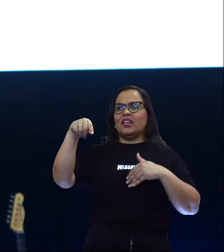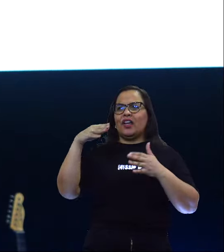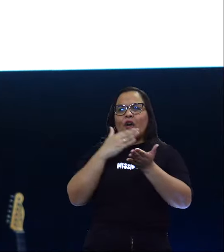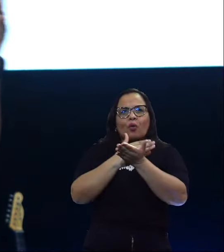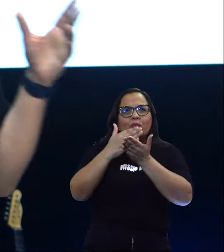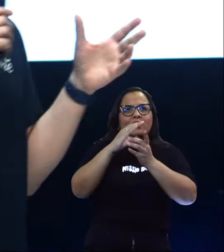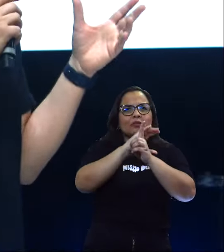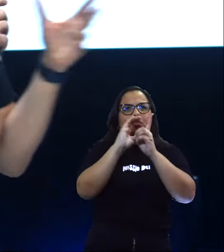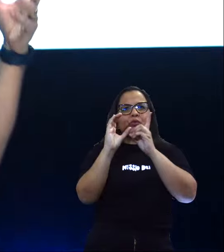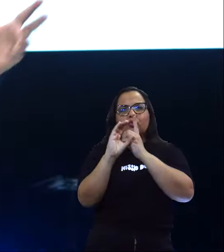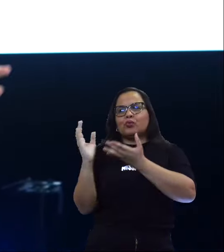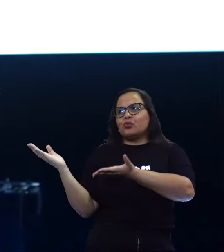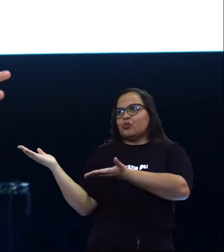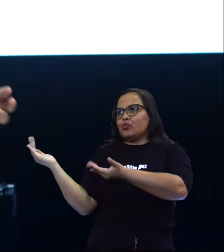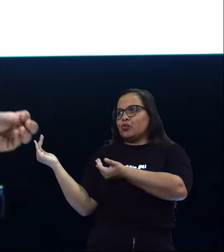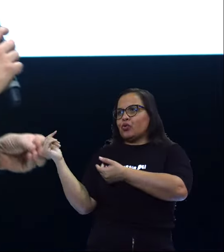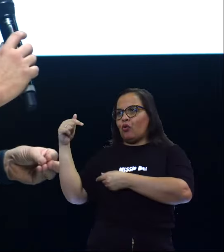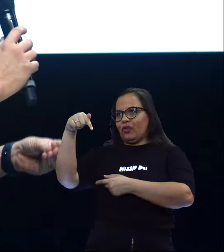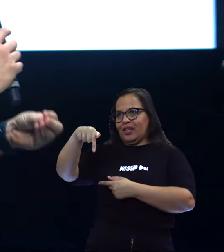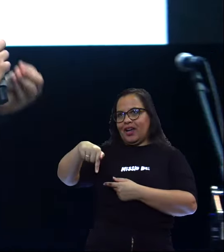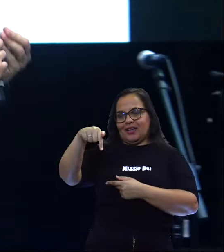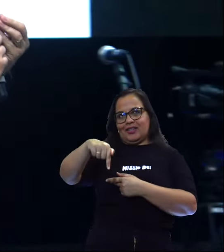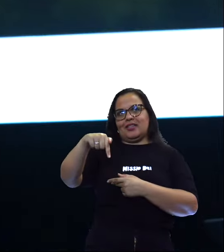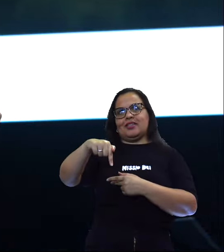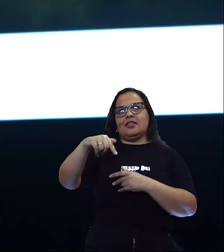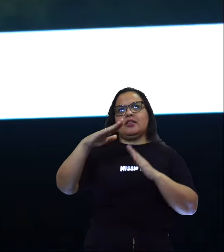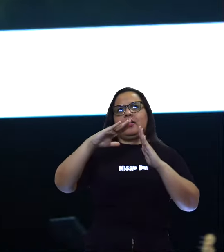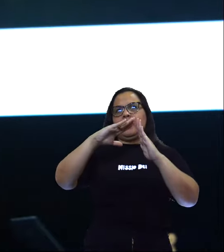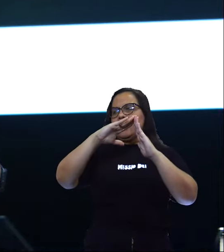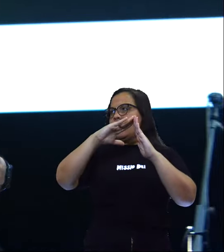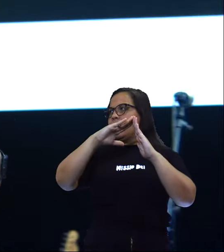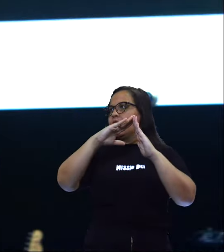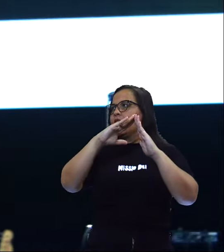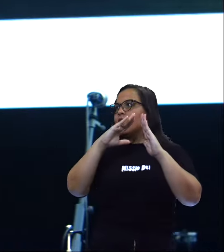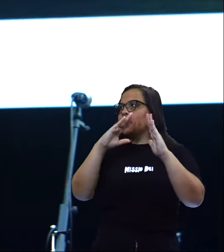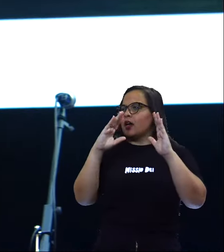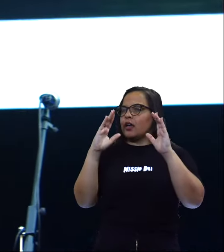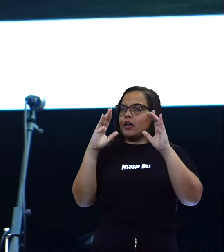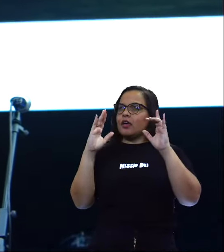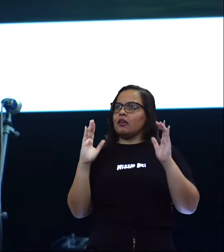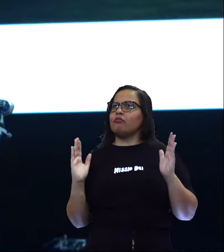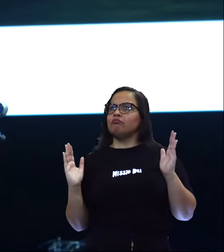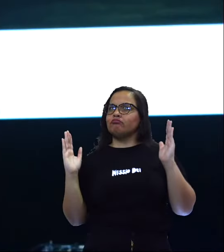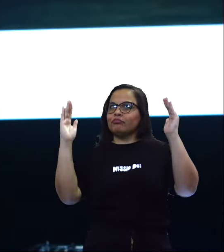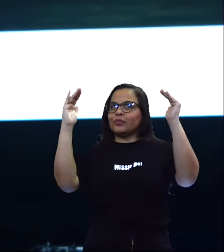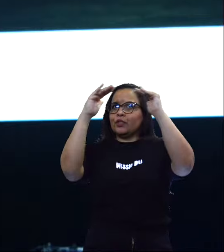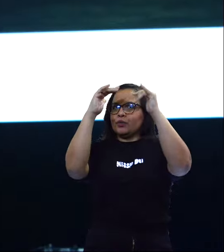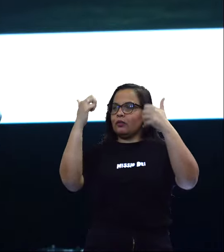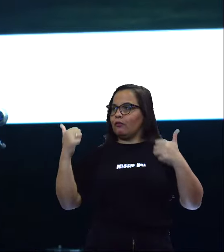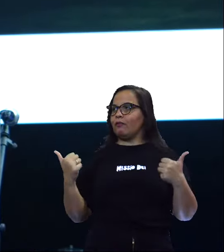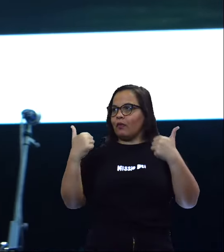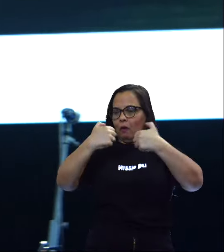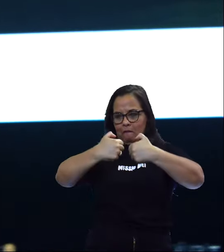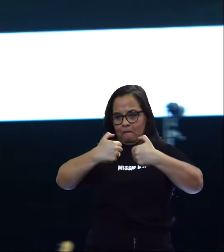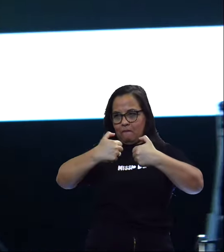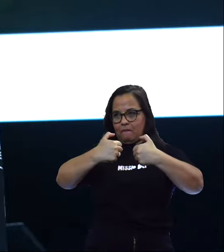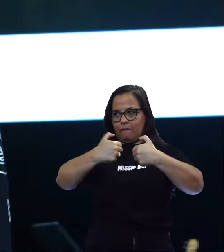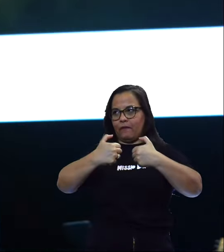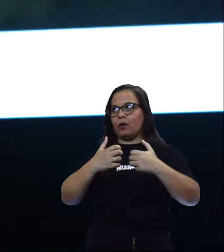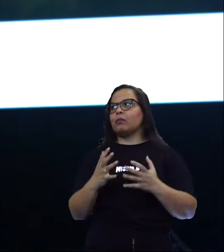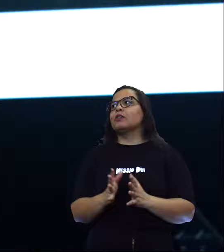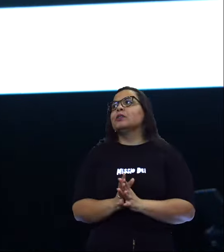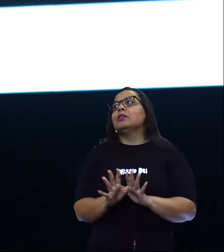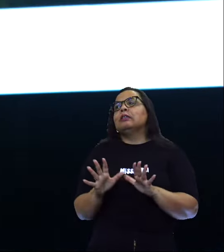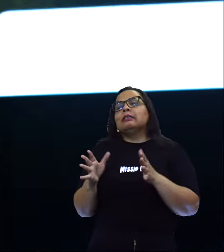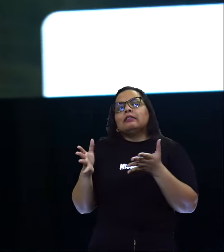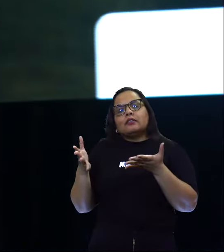frente, para parecer que está mais cheio, aquele negócio todo. Gente, olha que coisa profunda. O próprio empresário lá da igreja, aqui da igreja falou assim, olha, eu sei fazer,